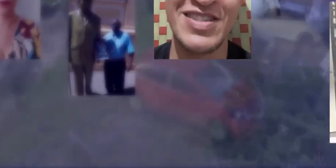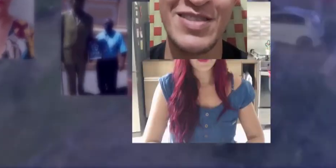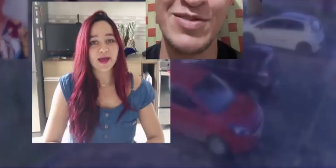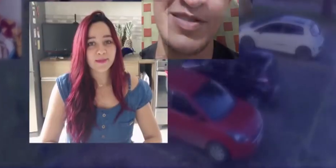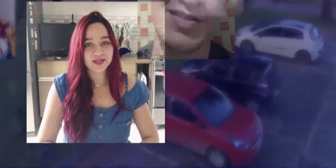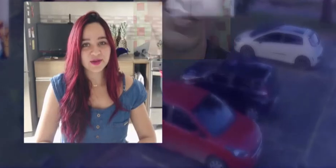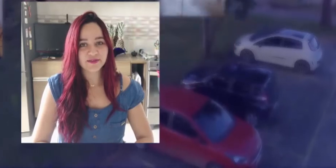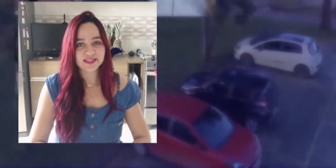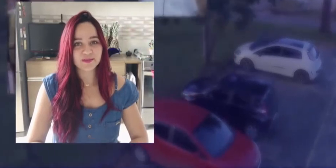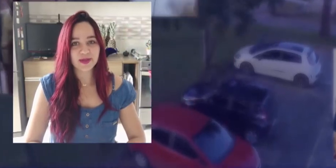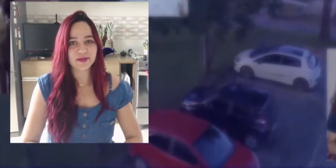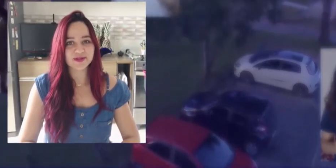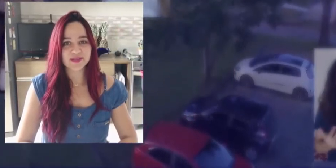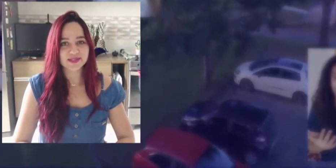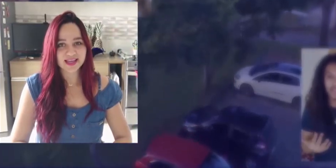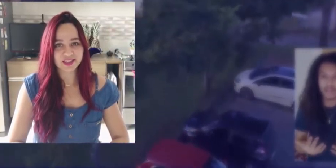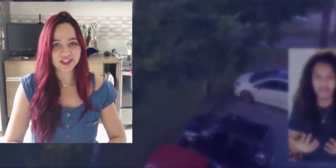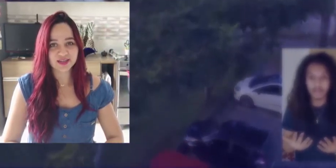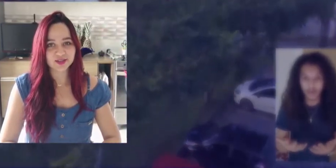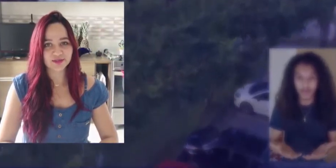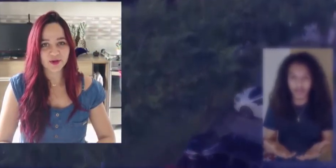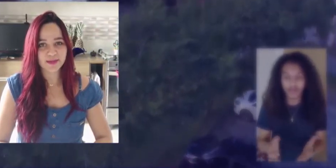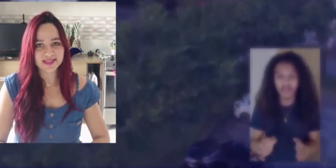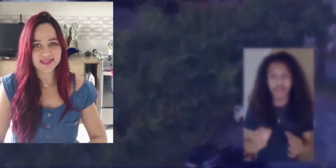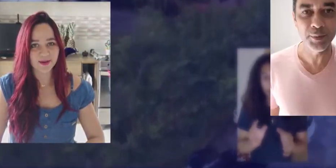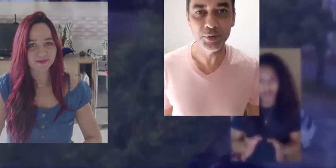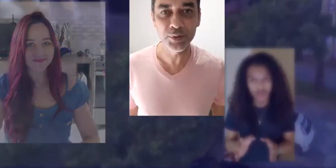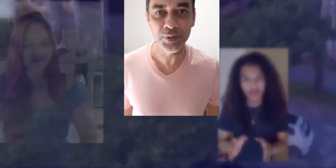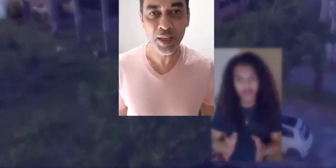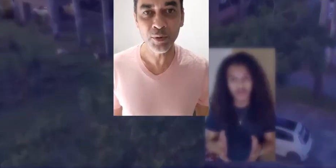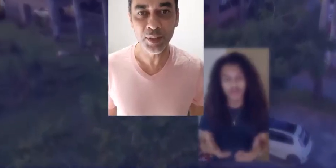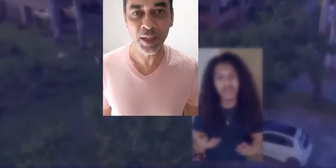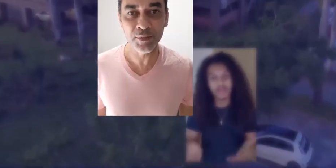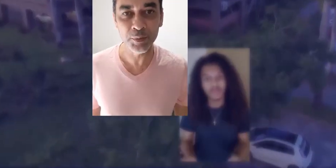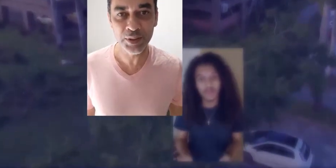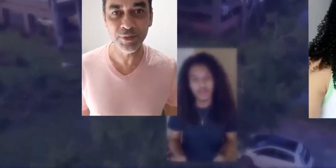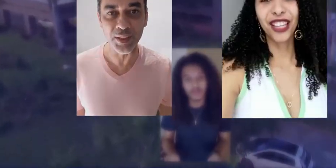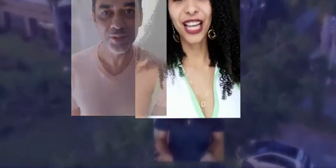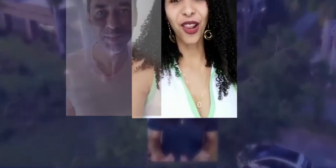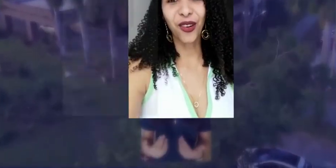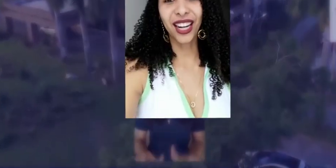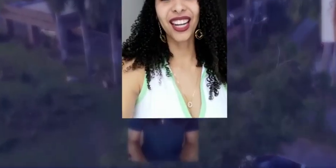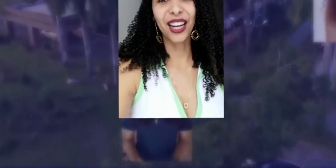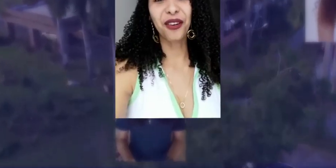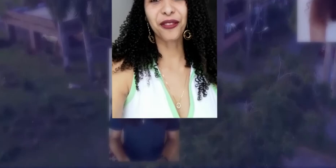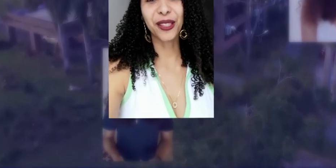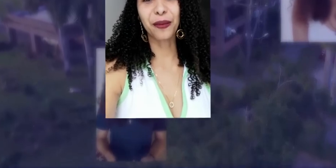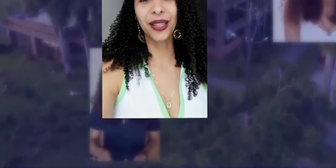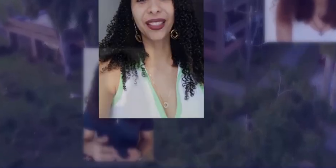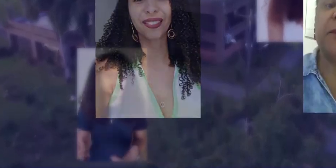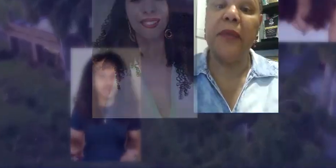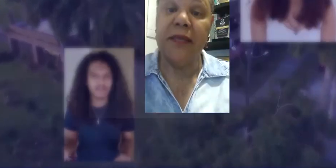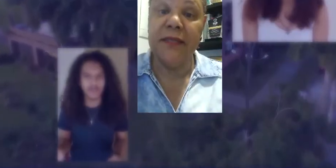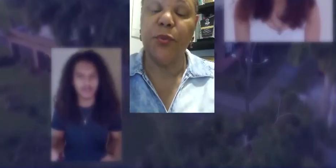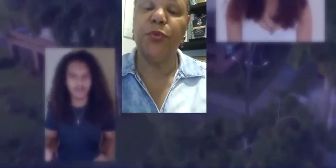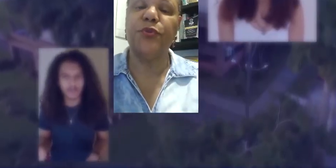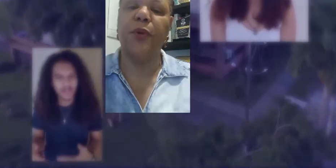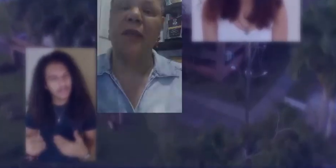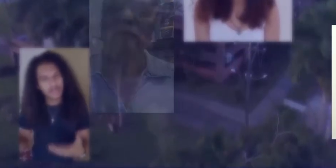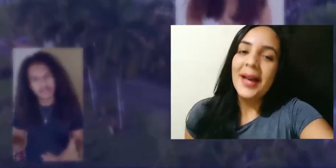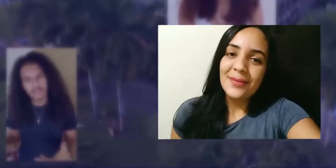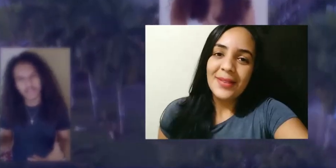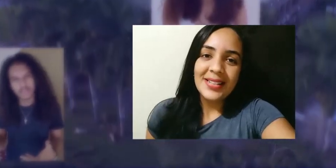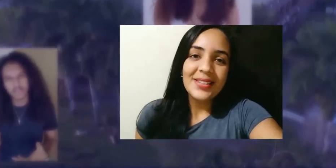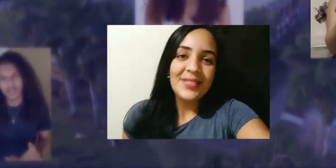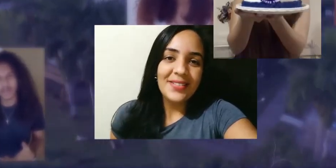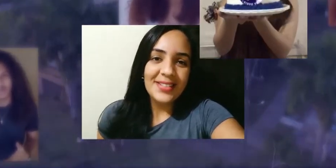pelos 7 anos. Parabéns, UFSB, pelos seus 7 anos de formação. Vamos nos reencontrar, vamos em frente. Vida longa ao UFSB. Parabéns a todos